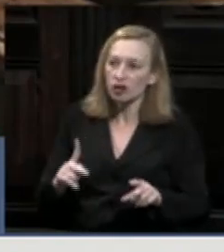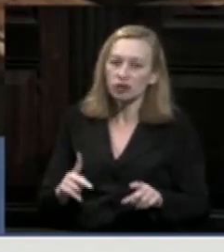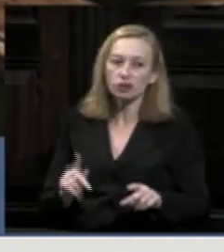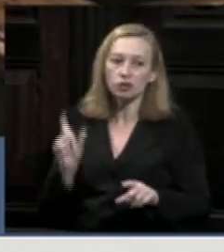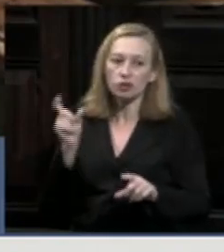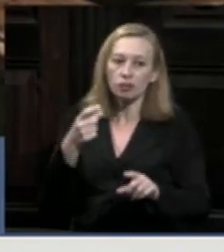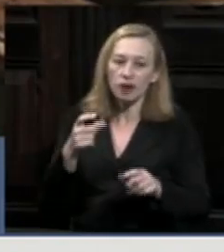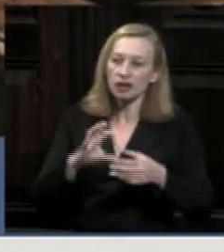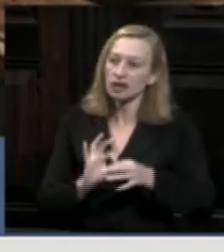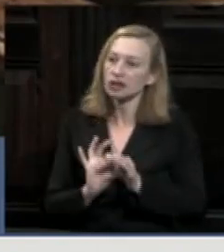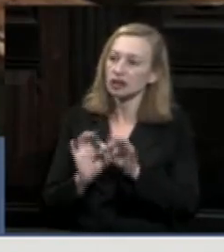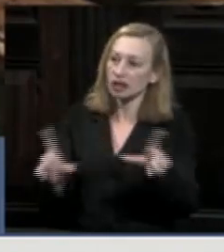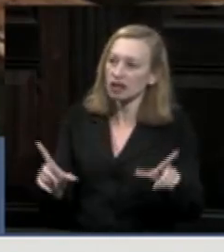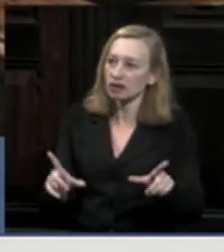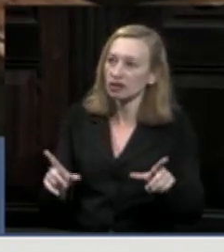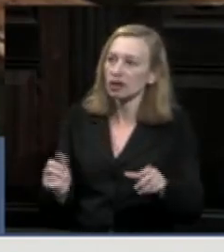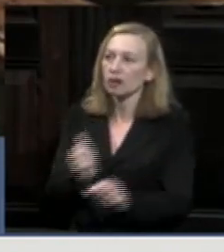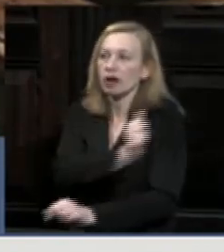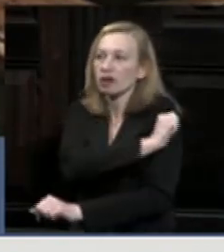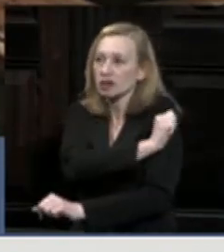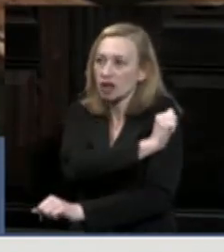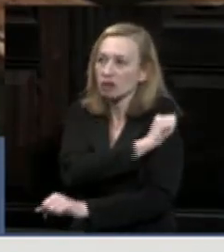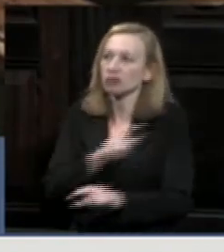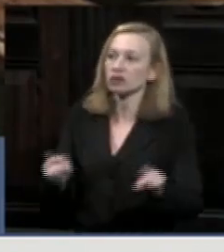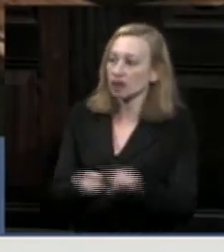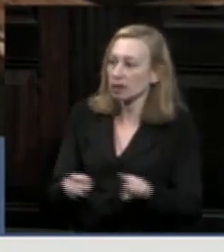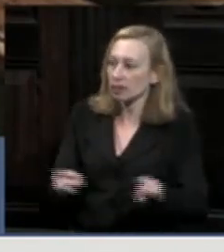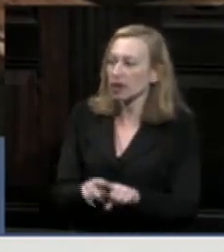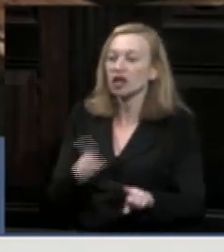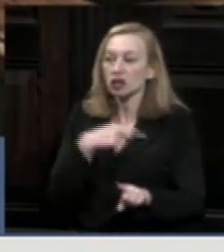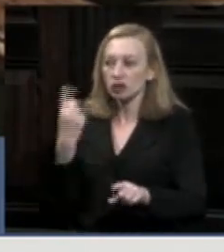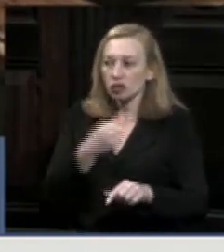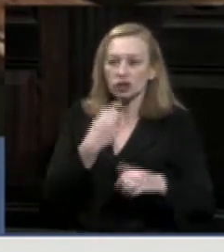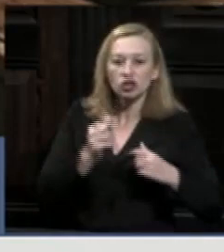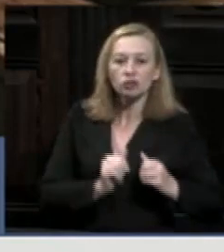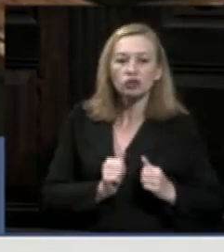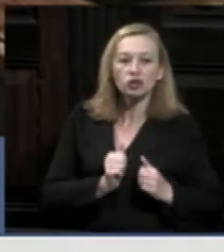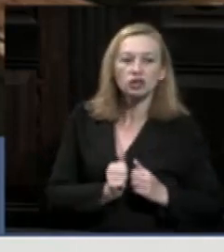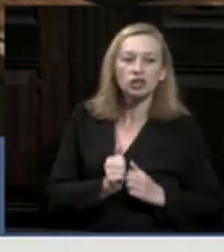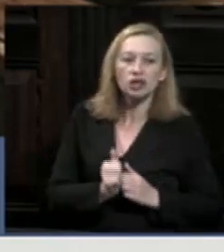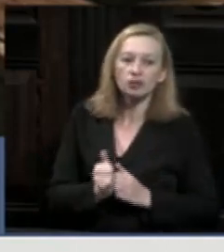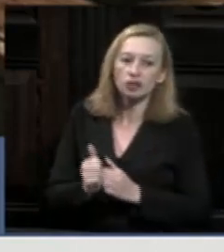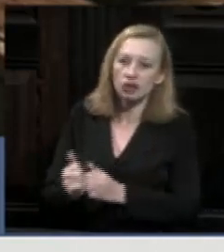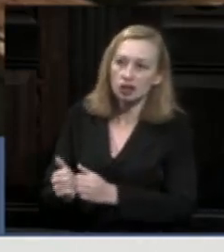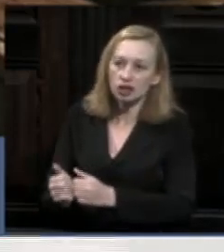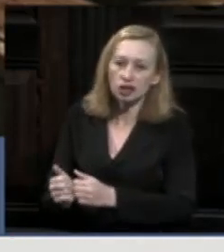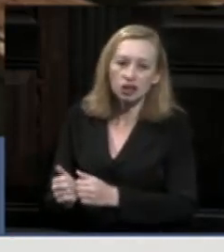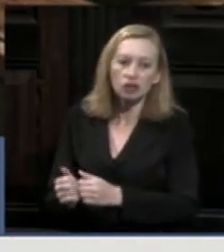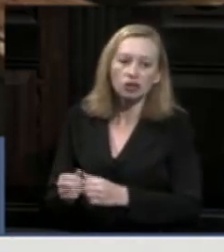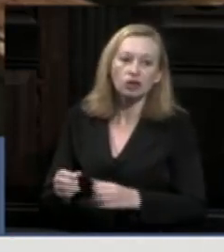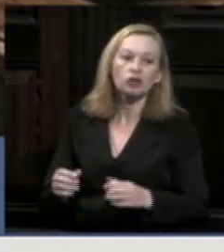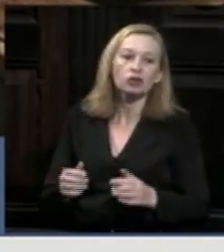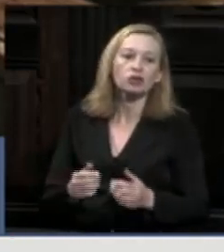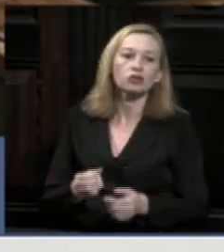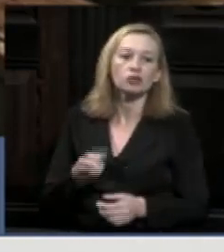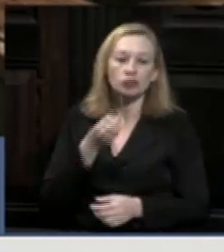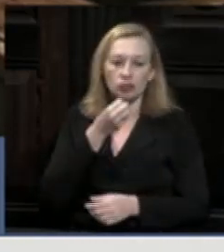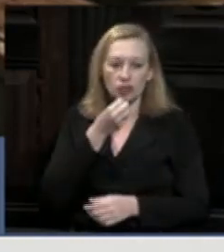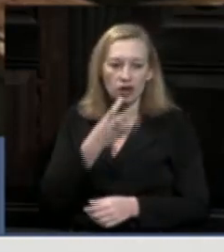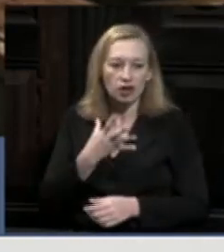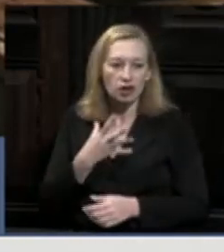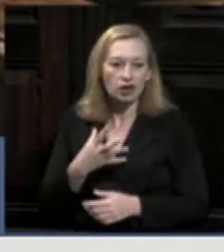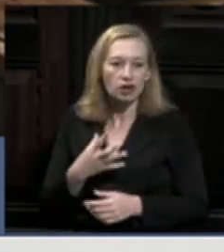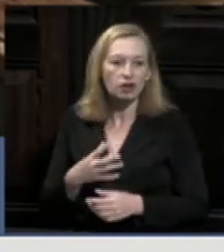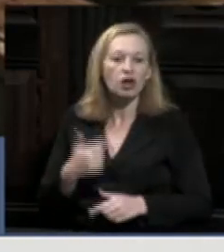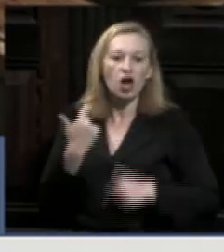também para os estudantes universitários a gente está caminhando nesse sentido é uma luta inacabada mas é uma